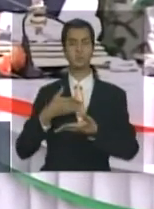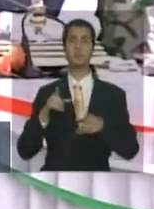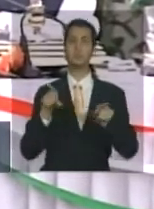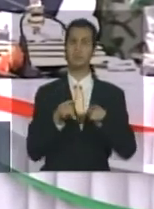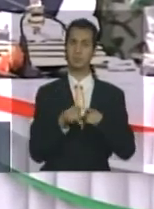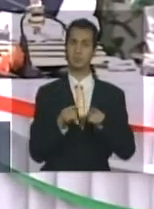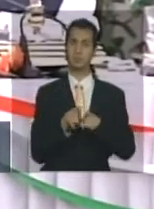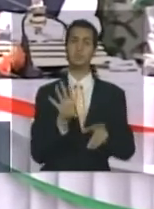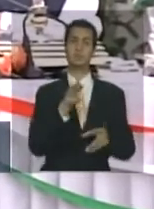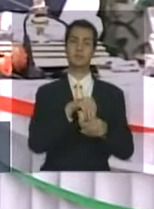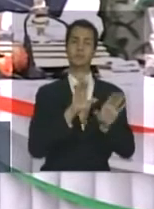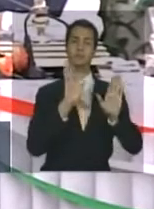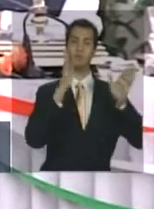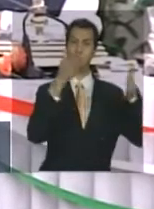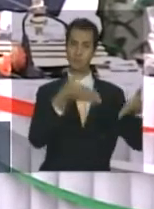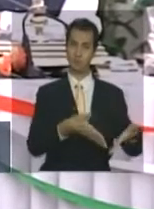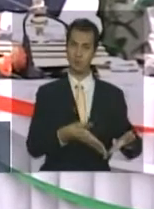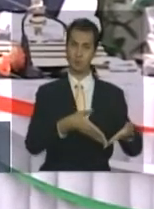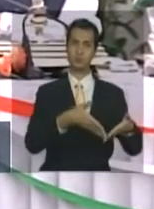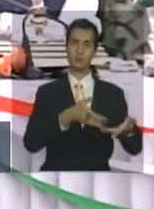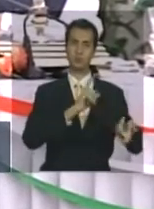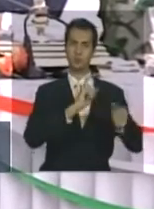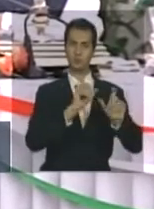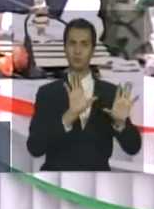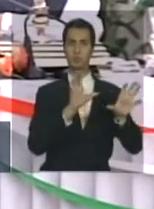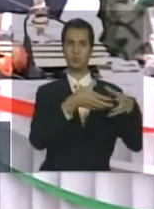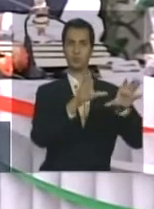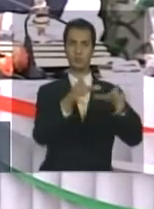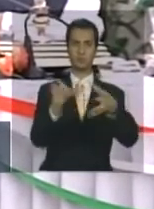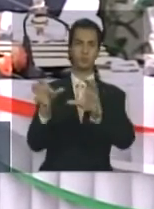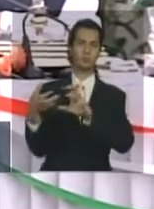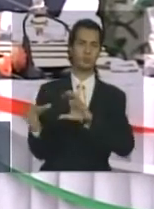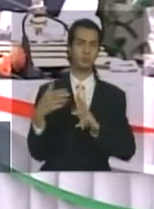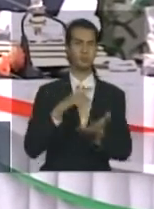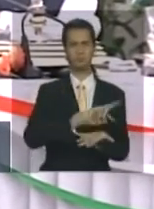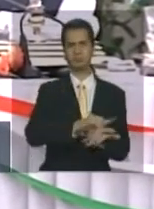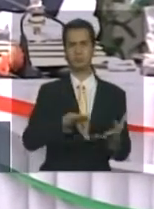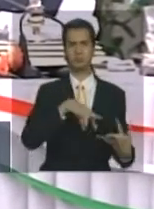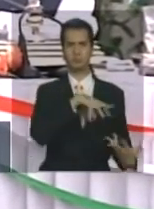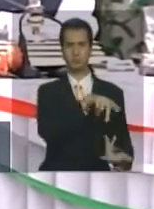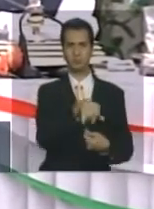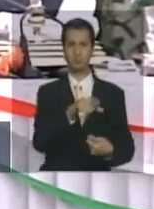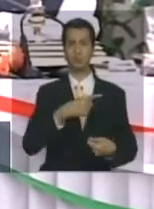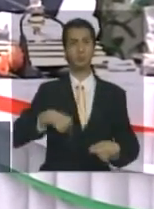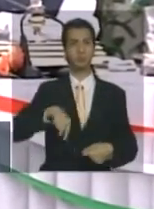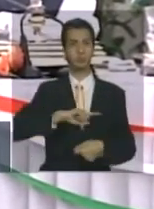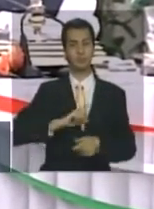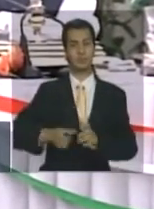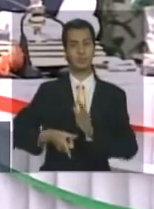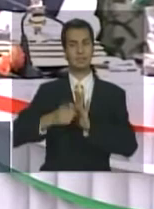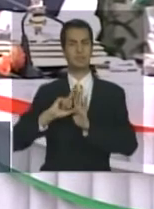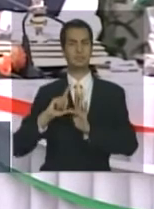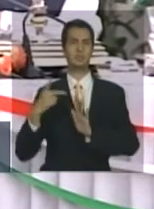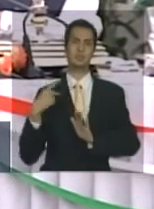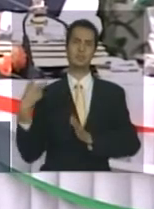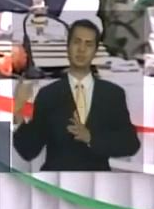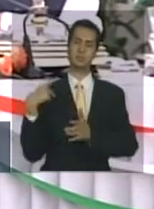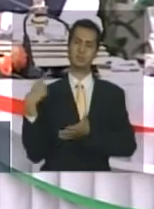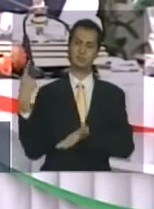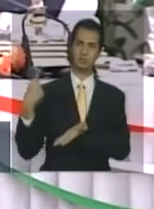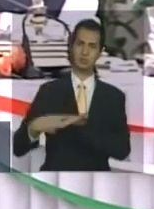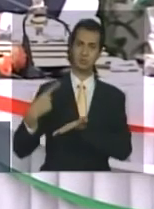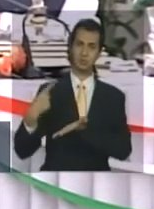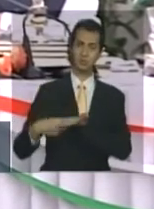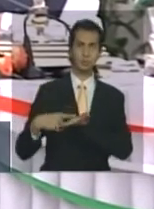fóruns multilaterais, por meio da coordenação de posições conjuntas. Prime Minister Singh and